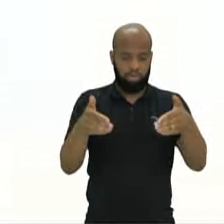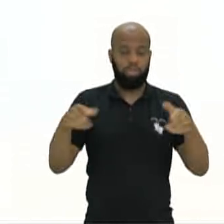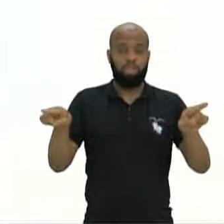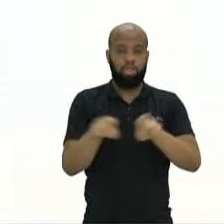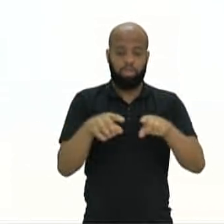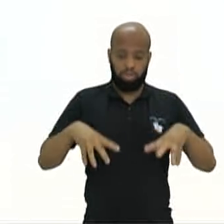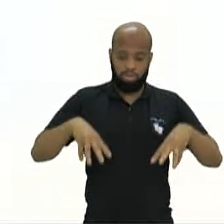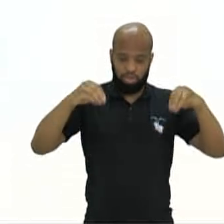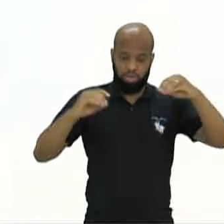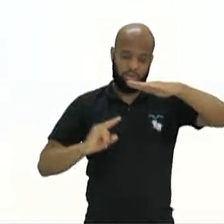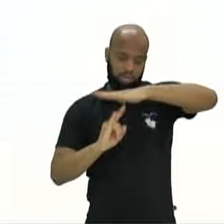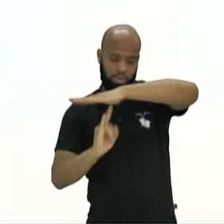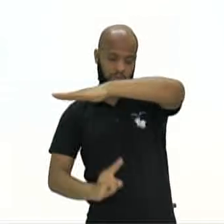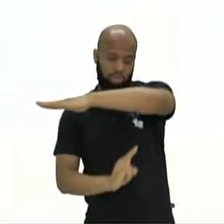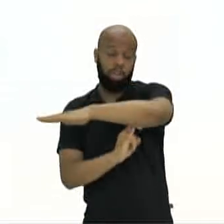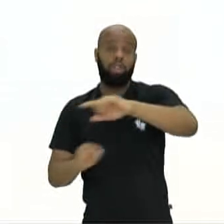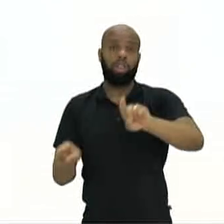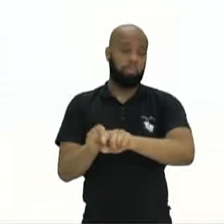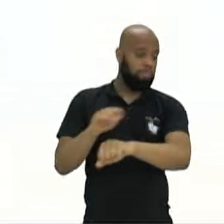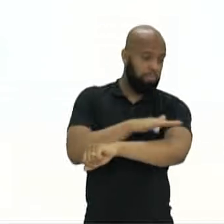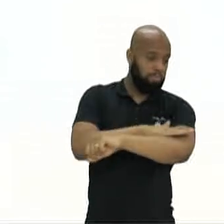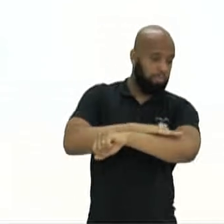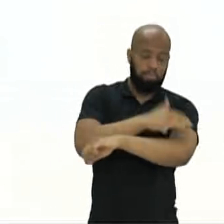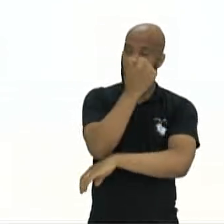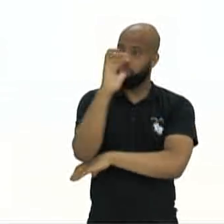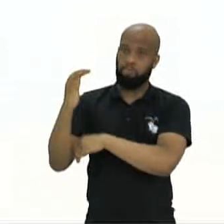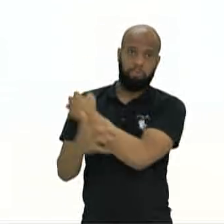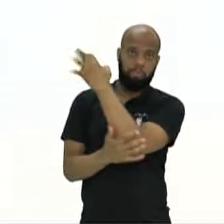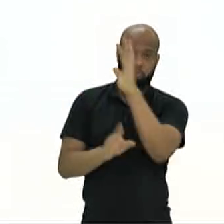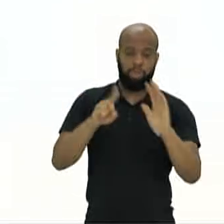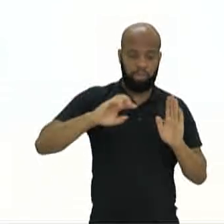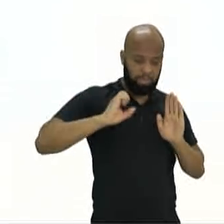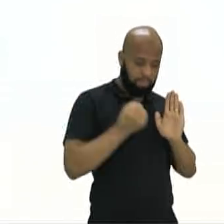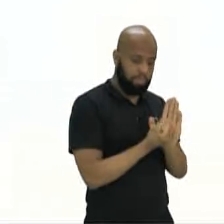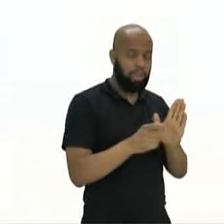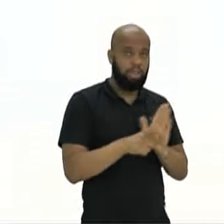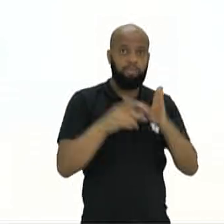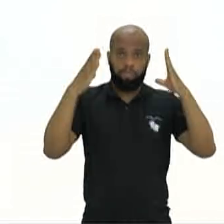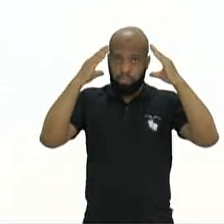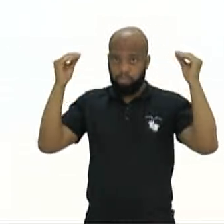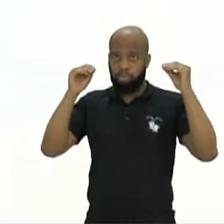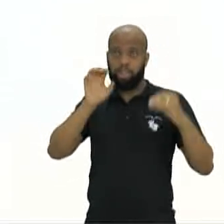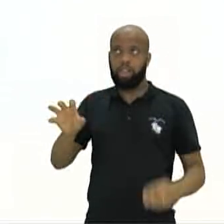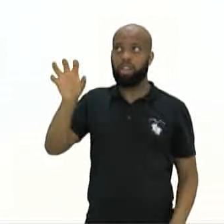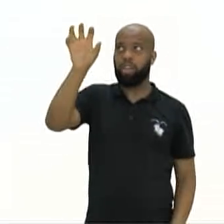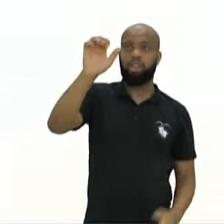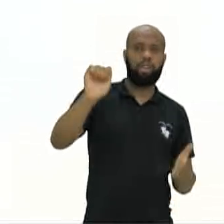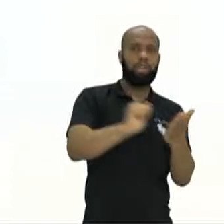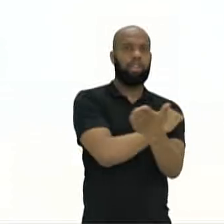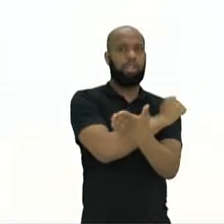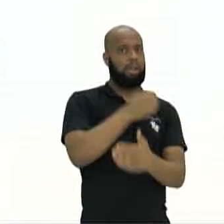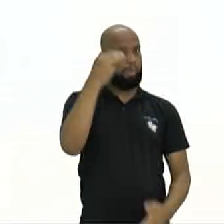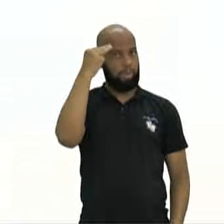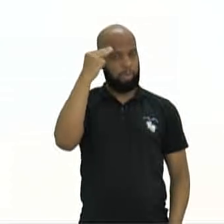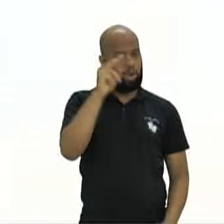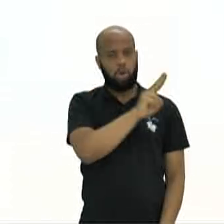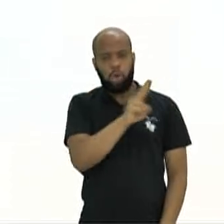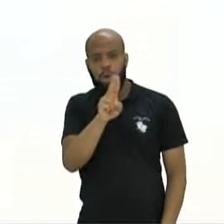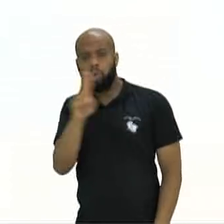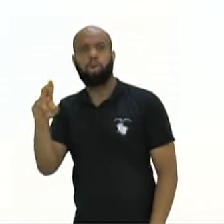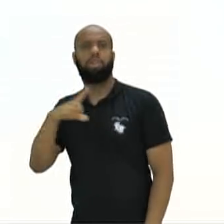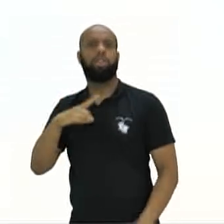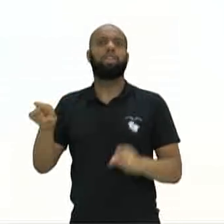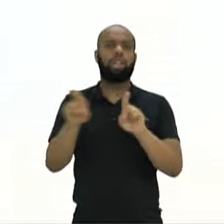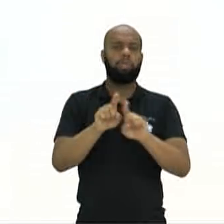Palácio, a Ponte e o Jardim Botânico eram símbolos da presença holandesa na região. E por isso que apagar da memória os nomes local e